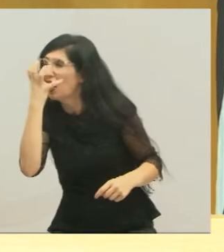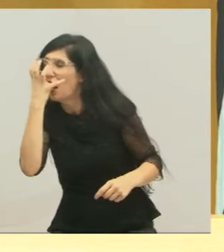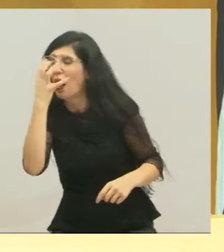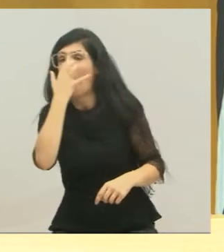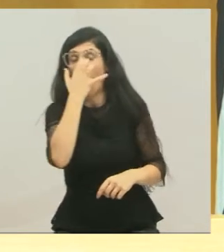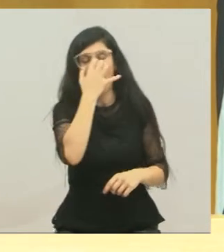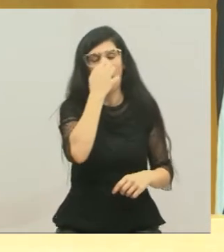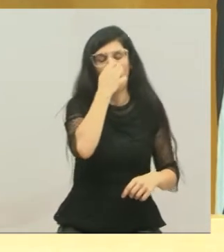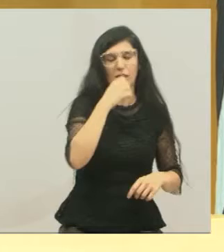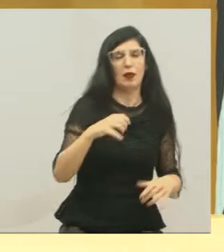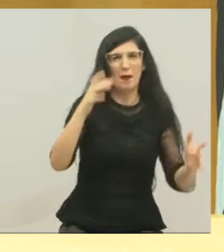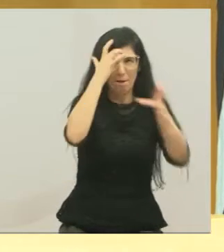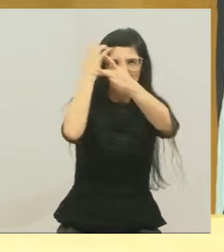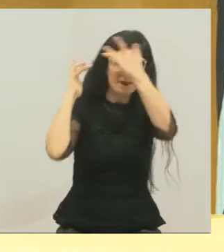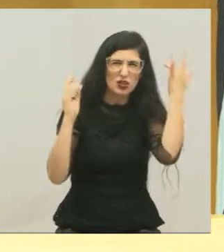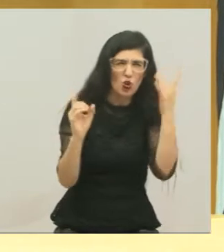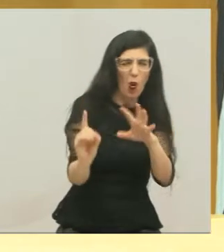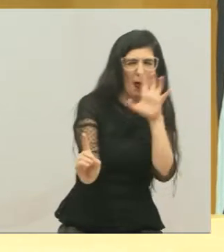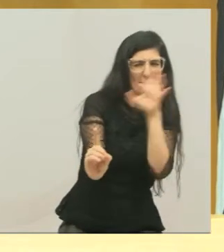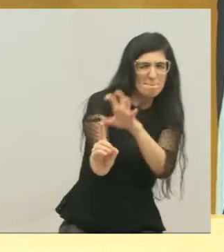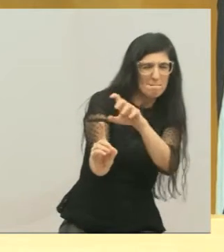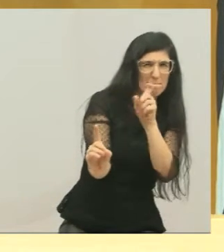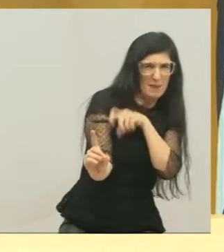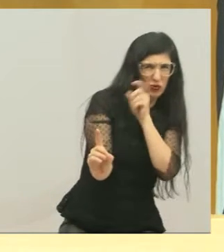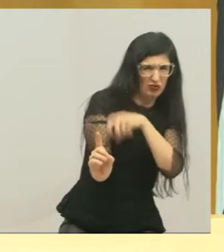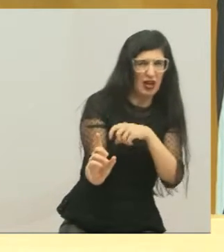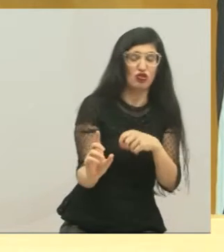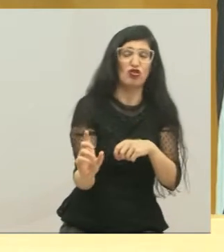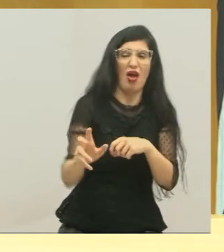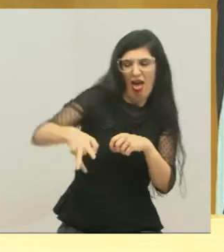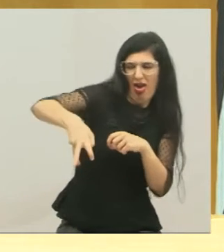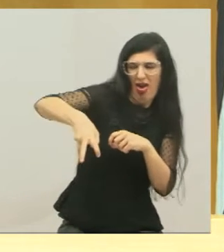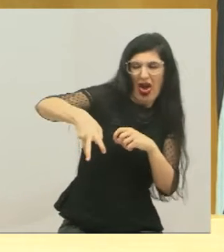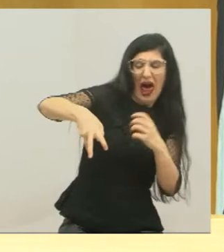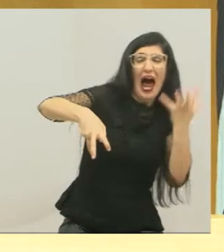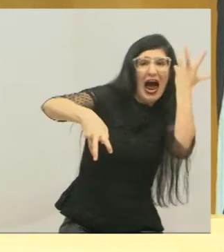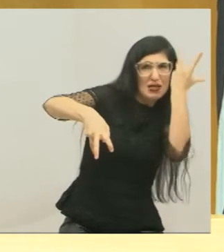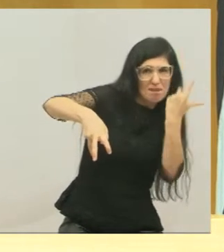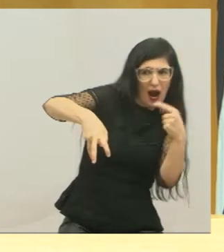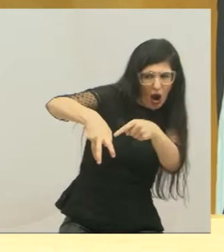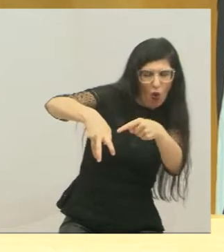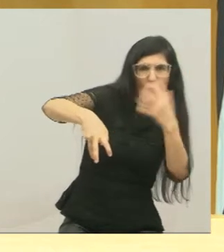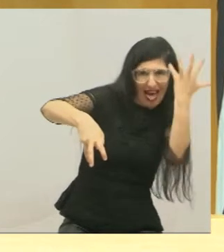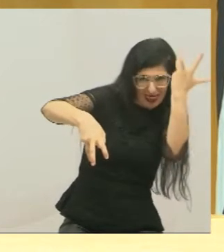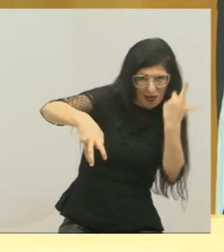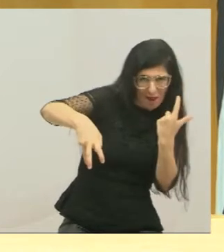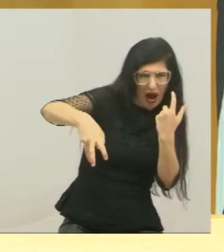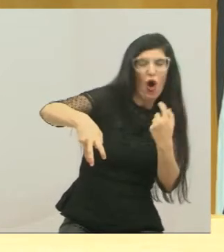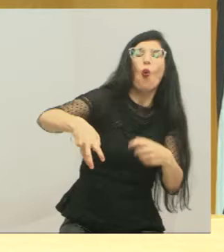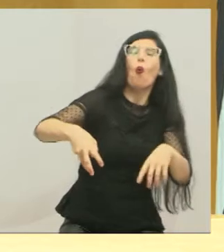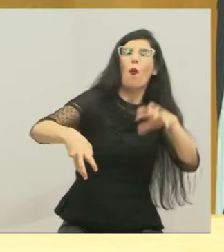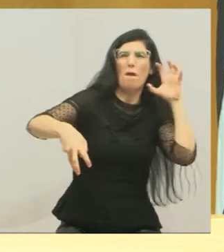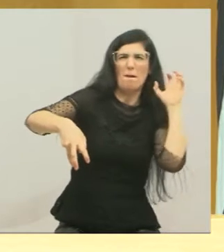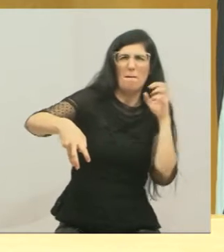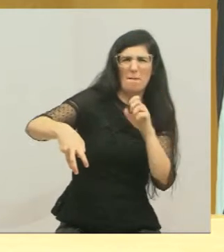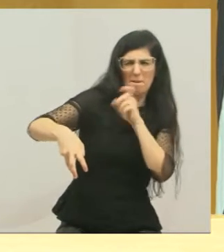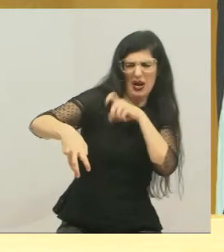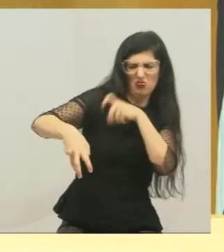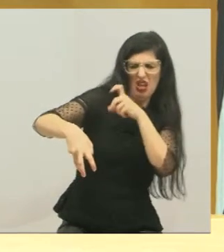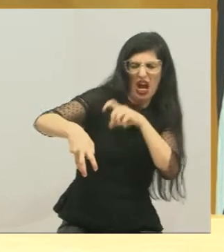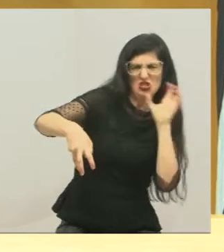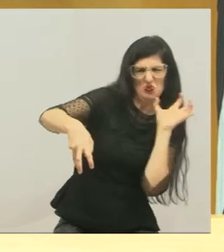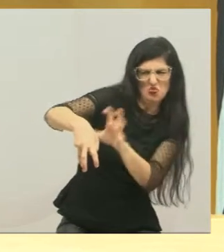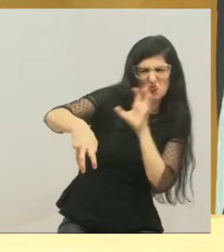muitas pessoas questionaram né Mas porque é somente cão e gato Por que não fazer lei para as